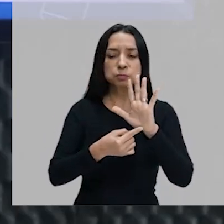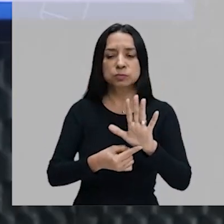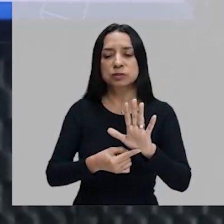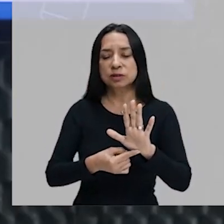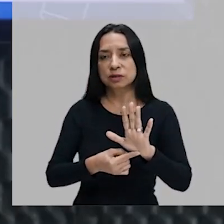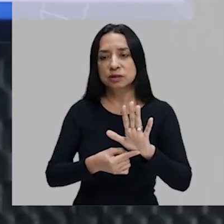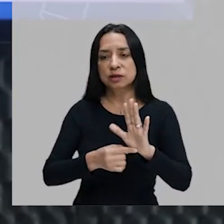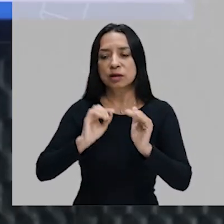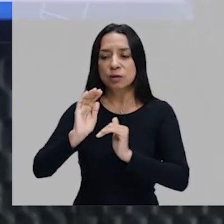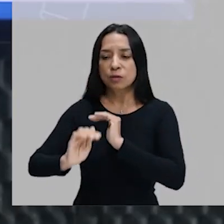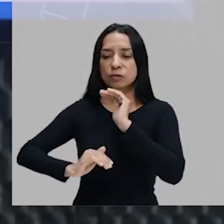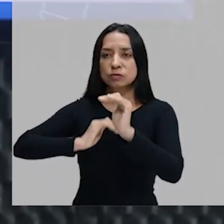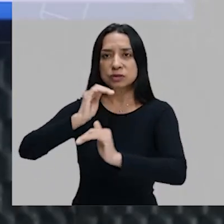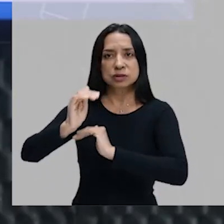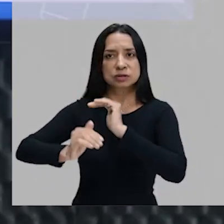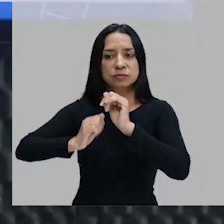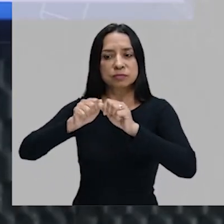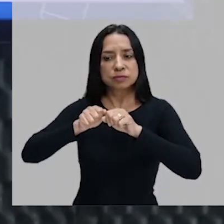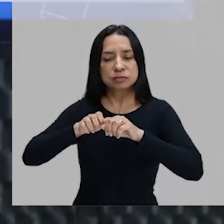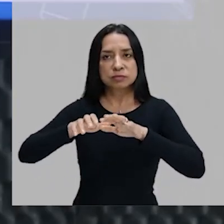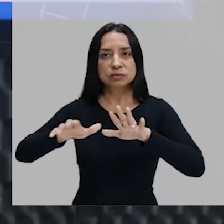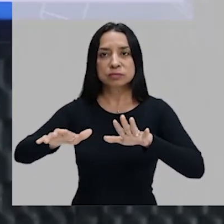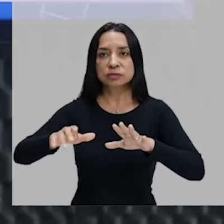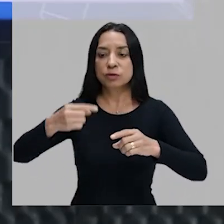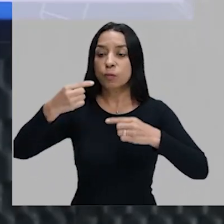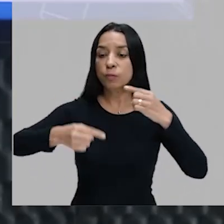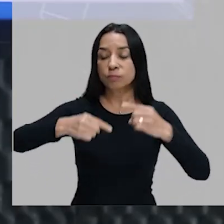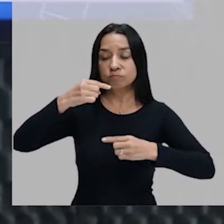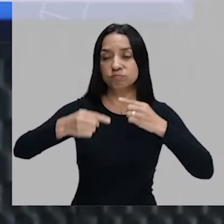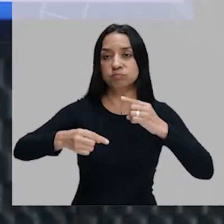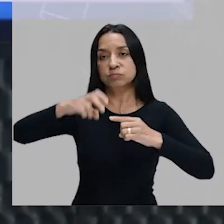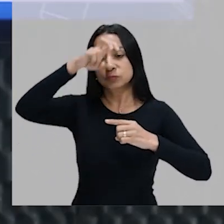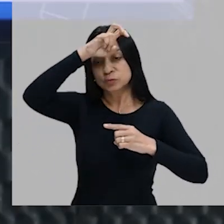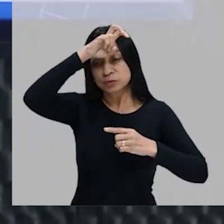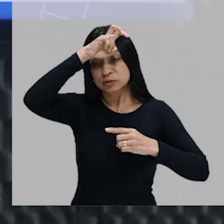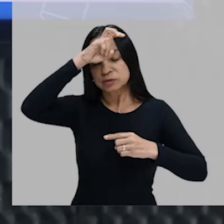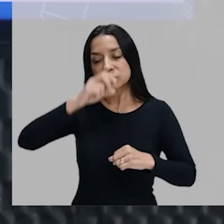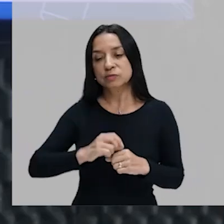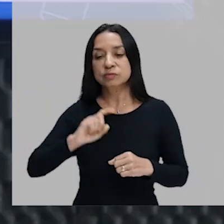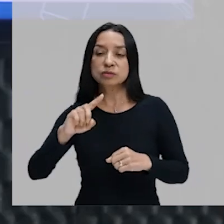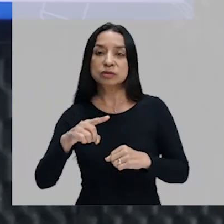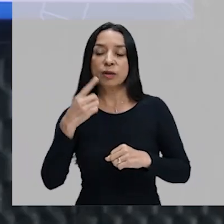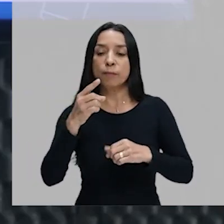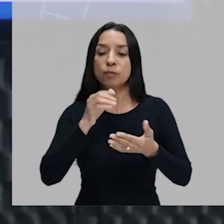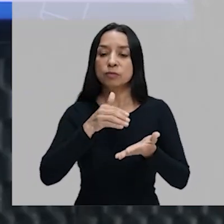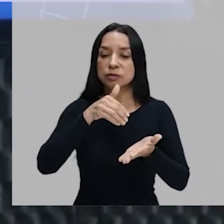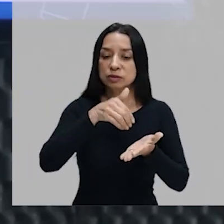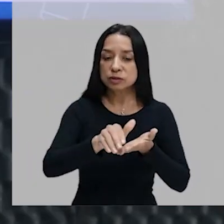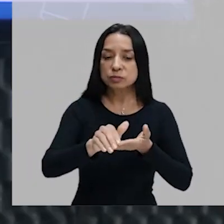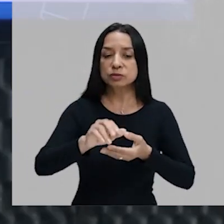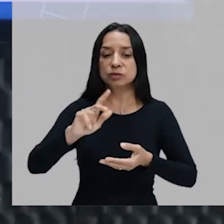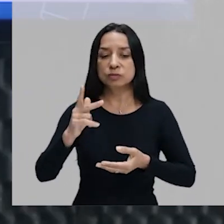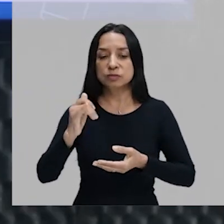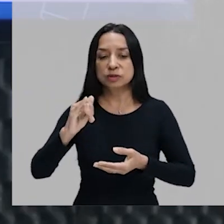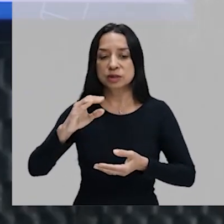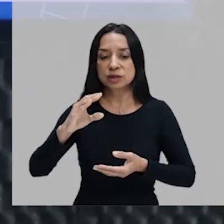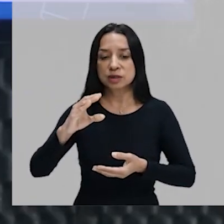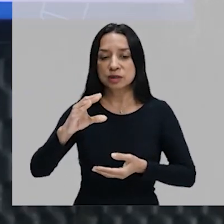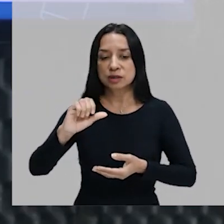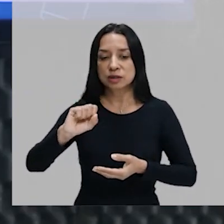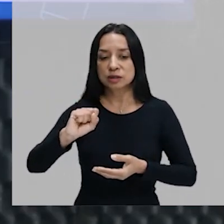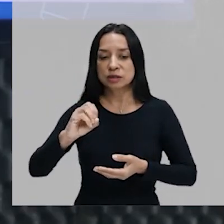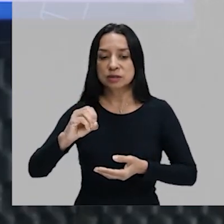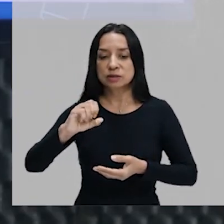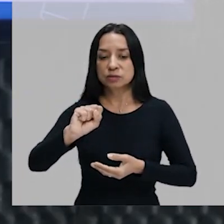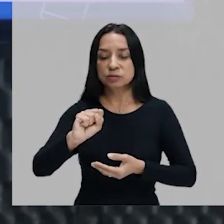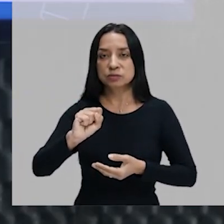a prosperidade e a expansão política do Egito. Eles, após a expulsão dos Ixos, que vai ocorrer aqui no